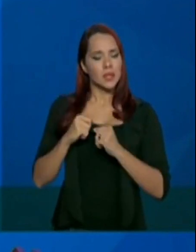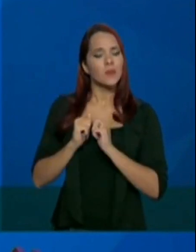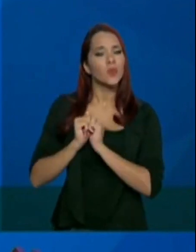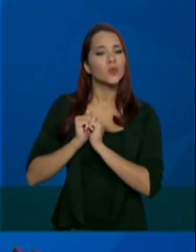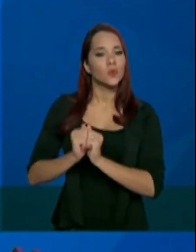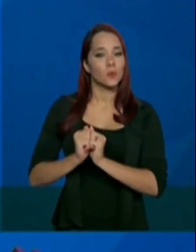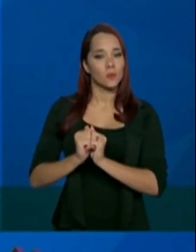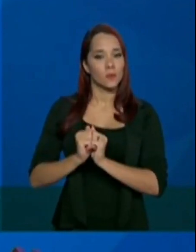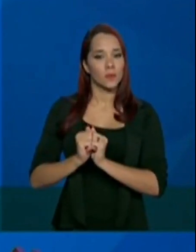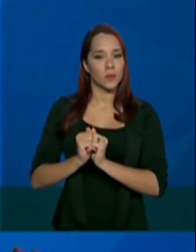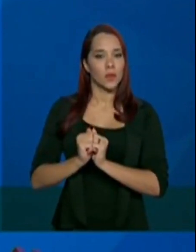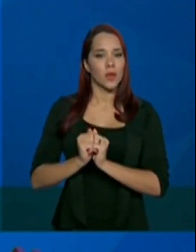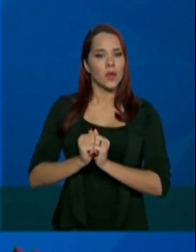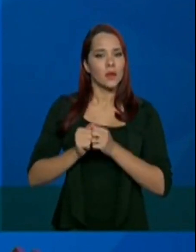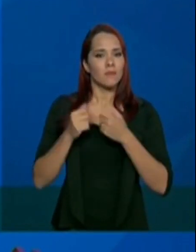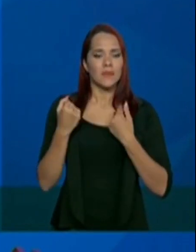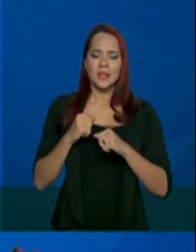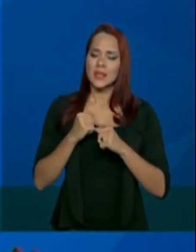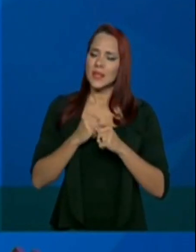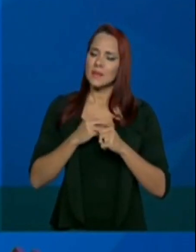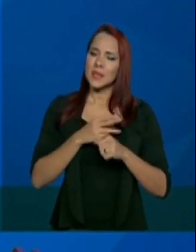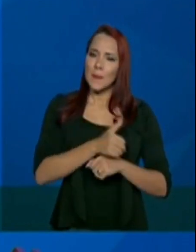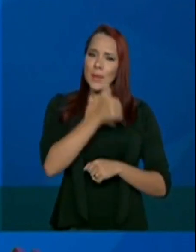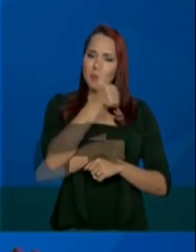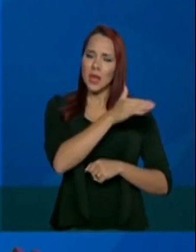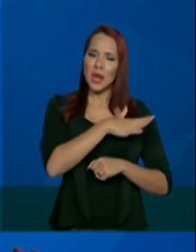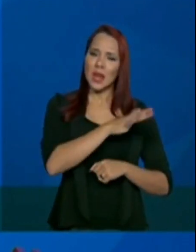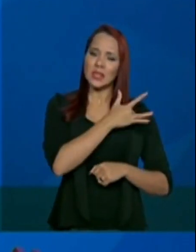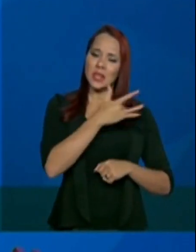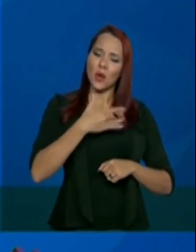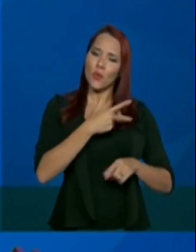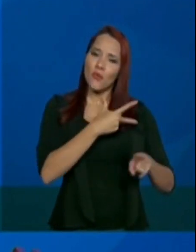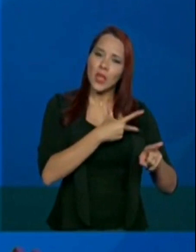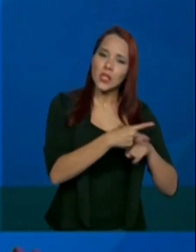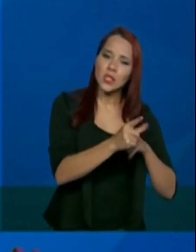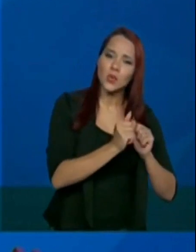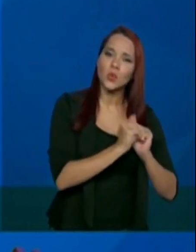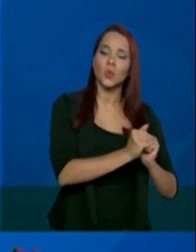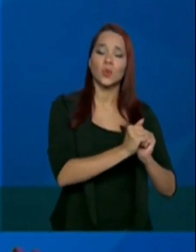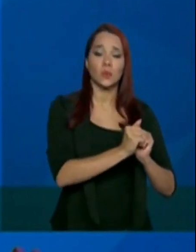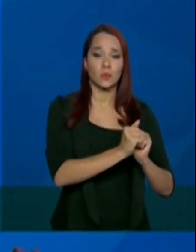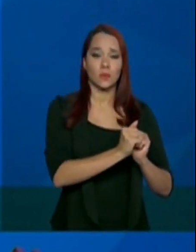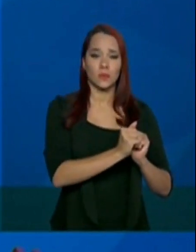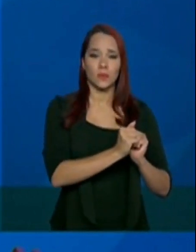juntos temos que atravessasse a primeira onda de saúde juntos